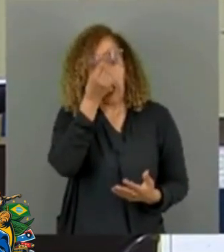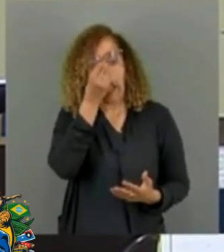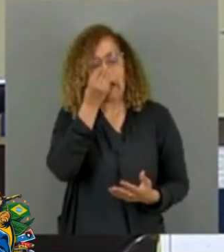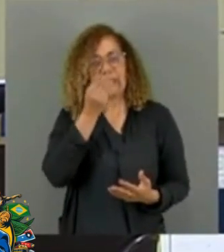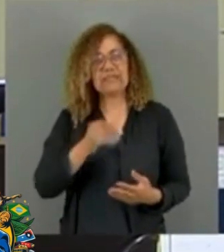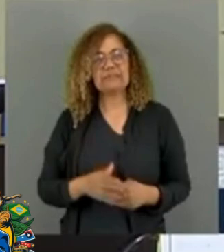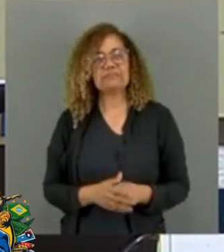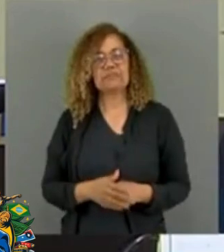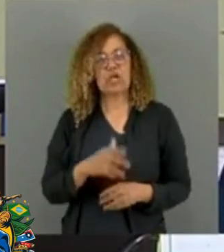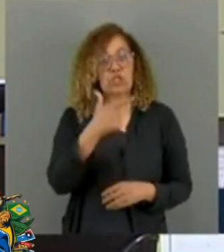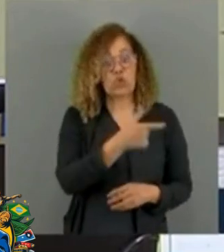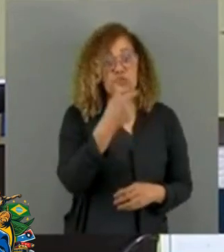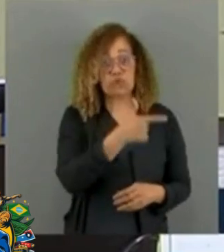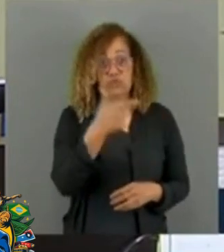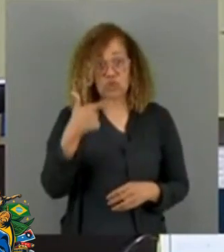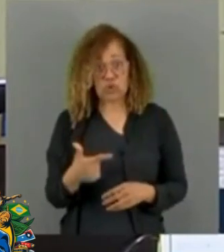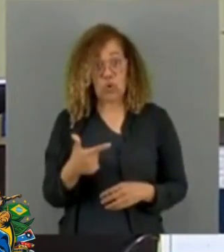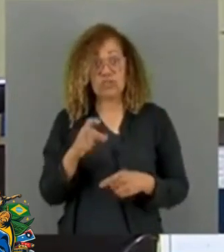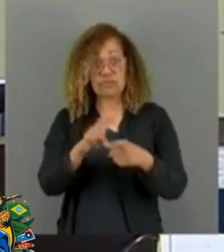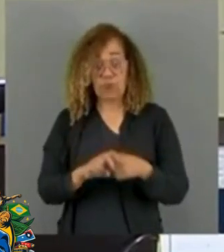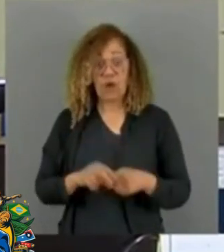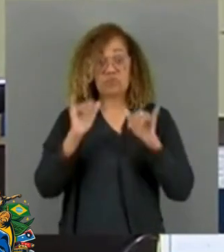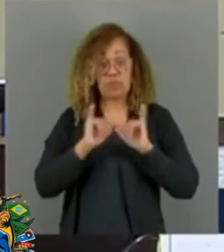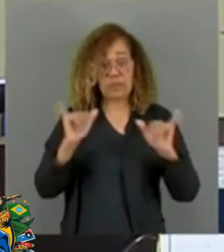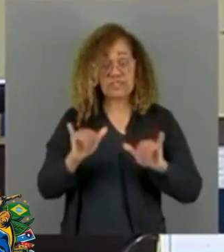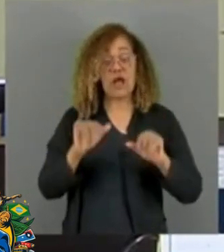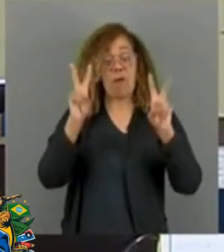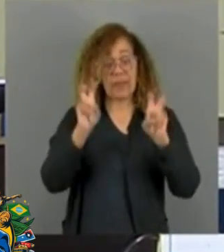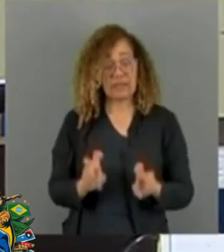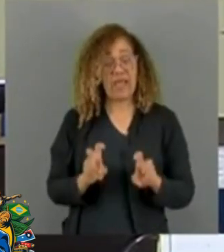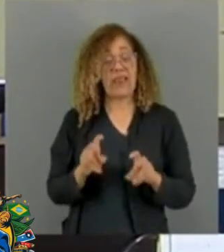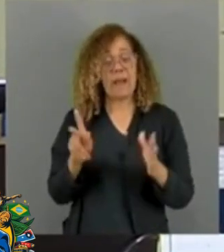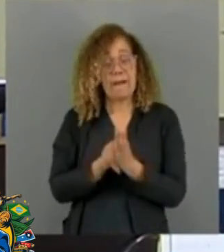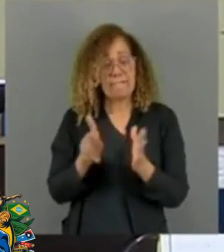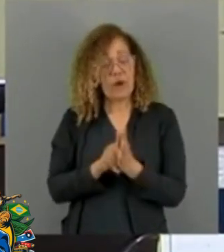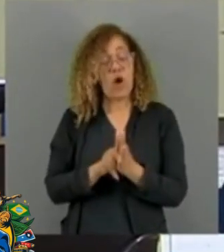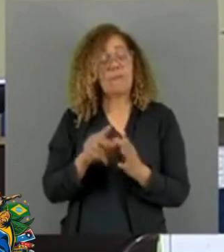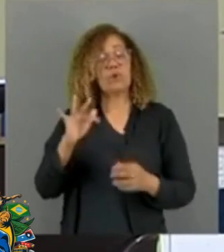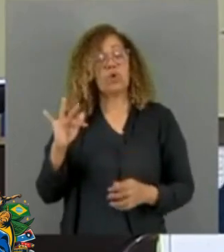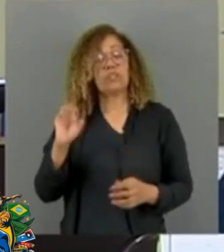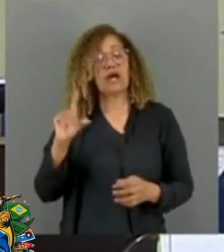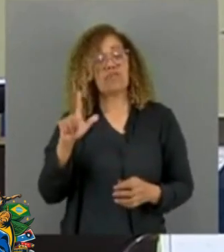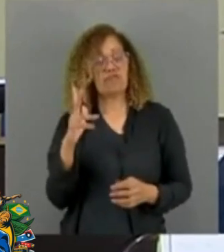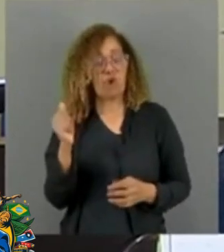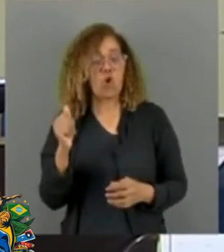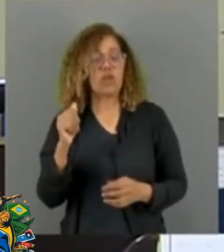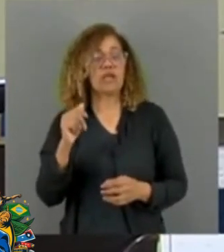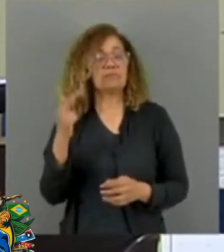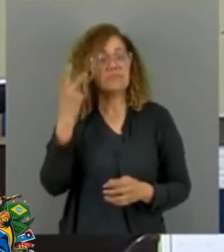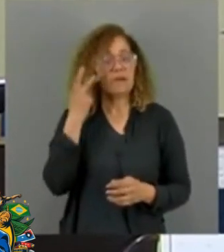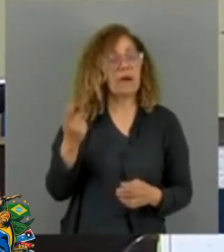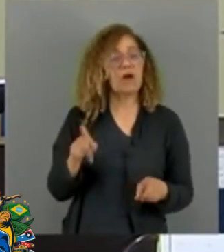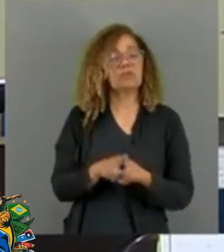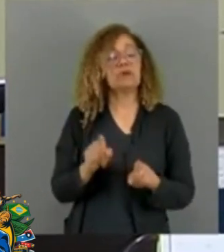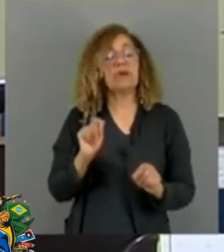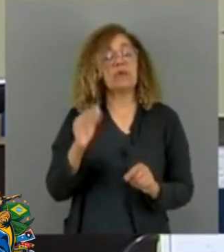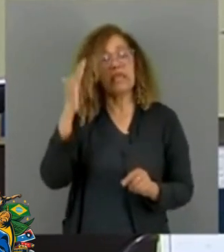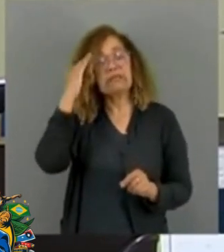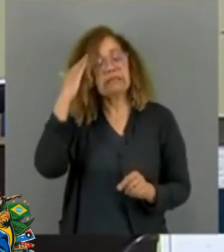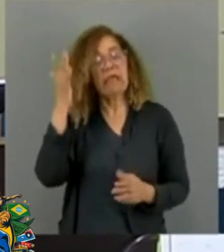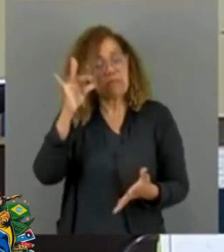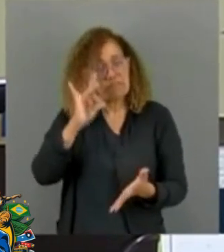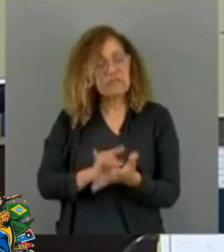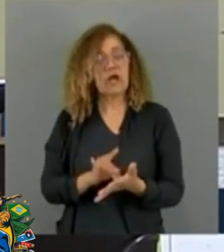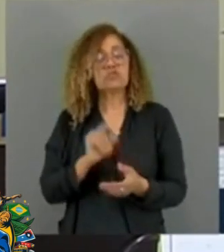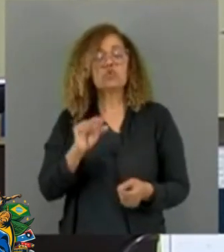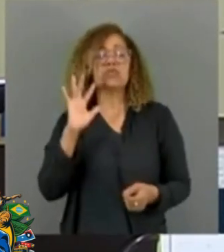de 2022, e em função da publicação da matéria da Folha de São Paulo, de anteontem, e de todos os desdobramentos, nós passamos a entender de fato